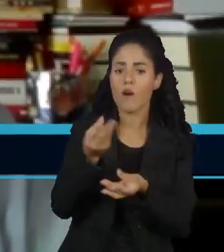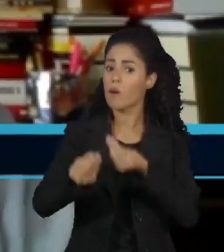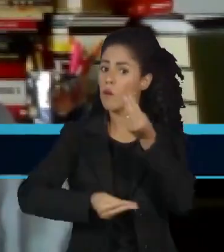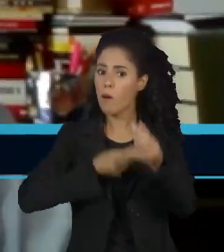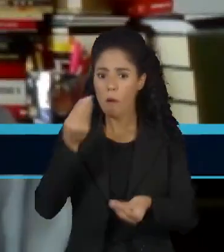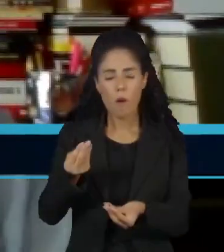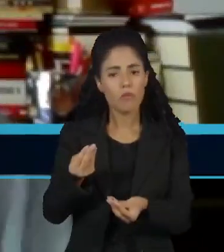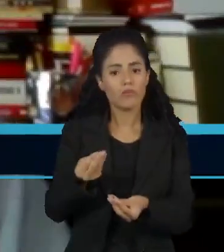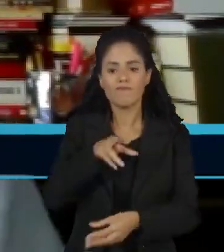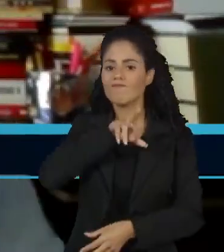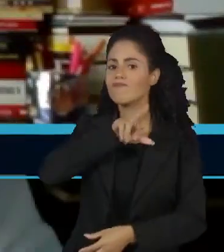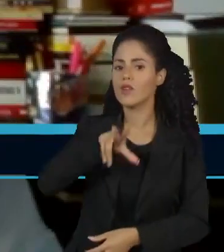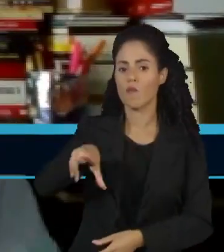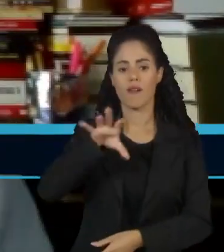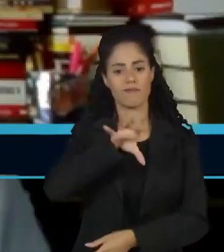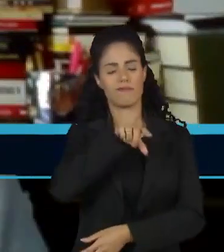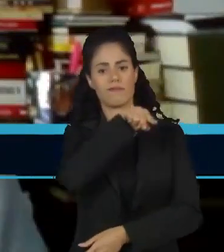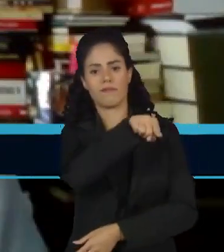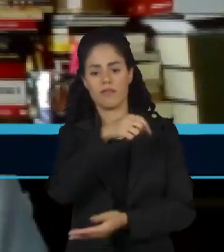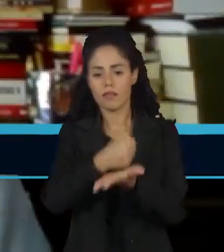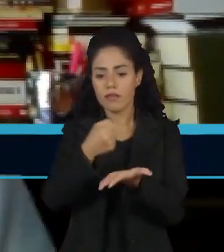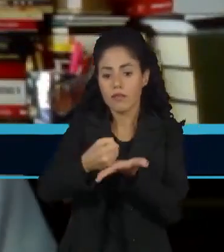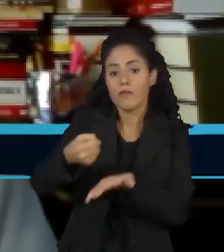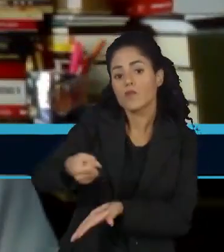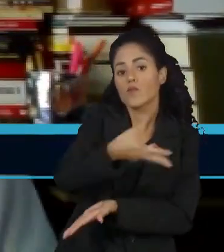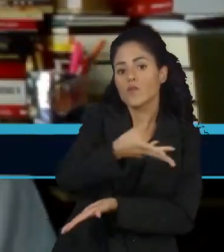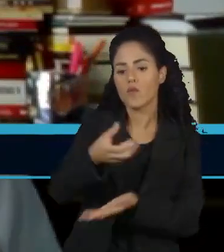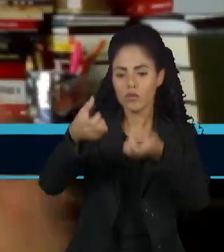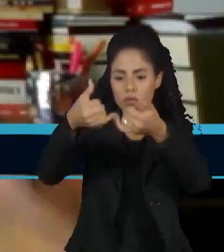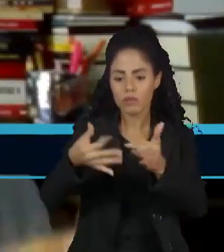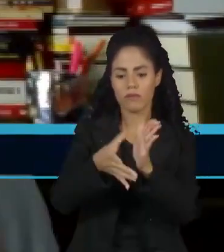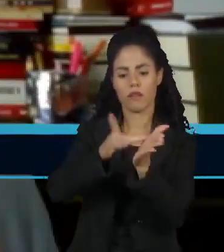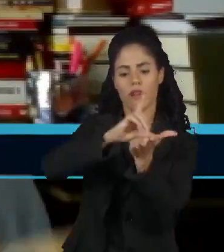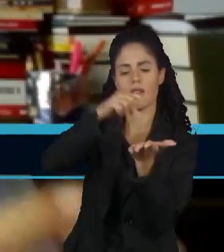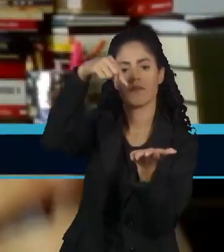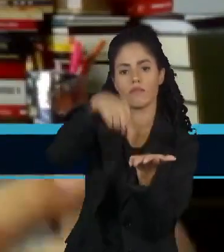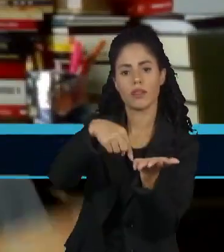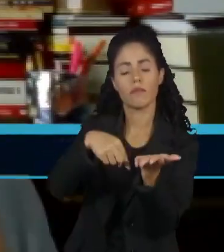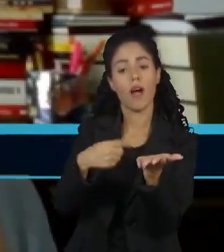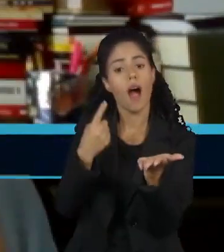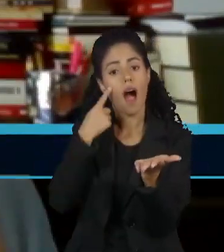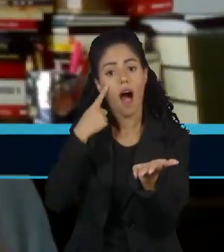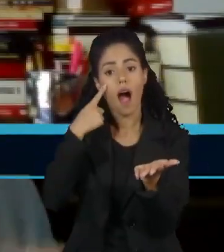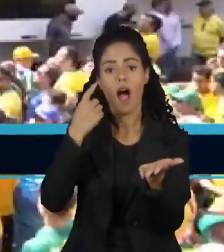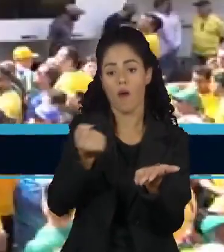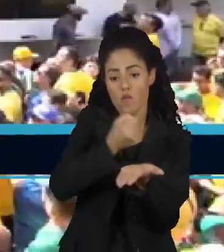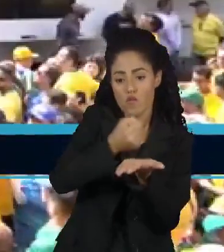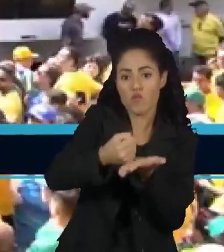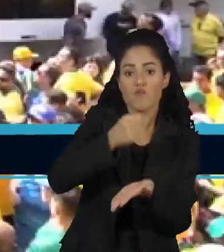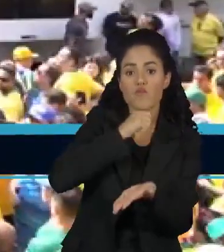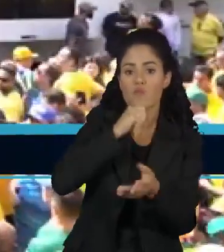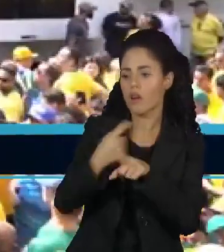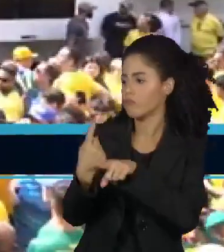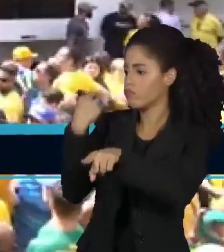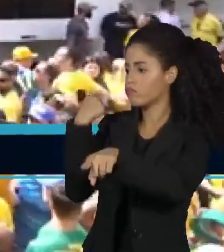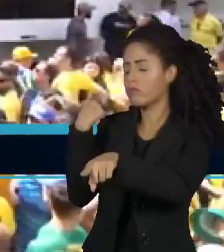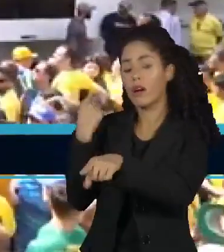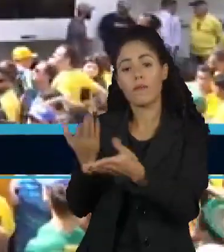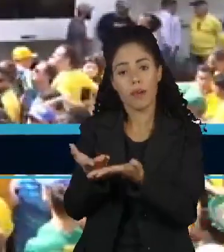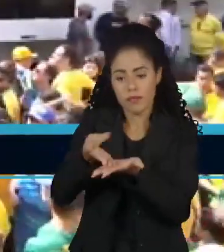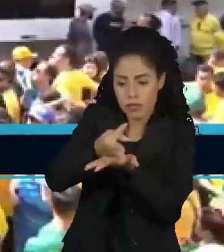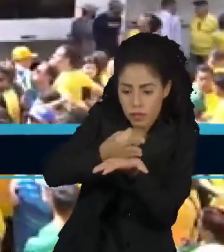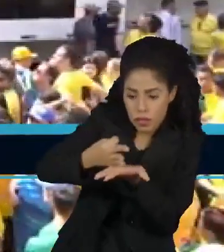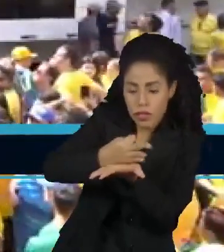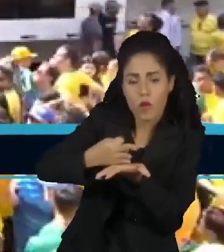vez mais claramente o Novo Testamento para abraçar-se o Antigo Testamento. A chamada teologia